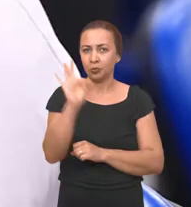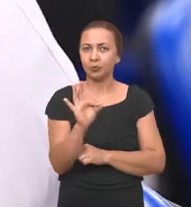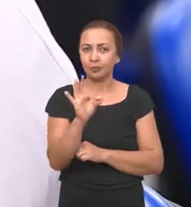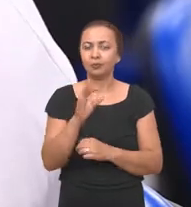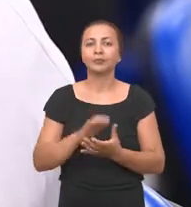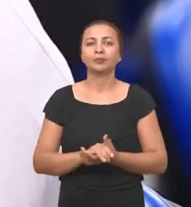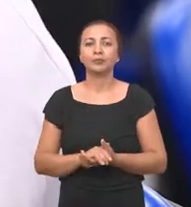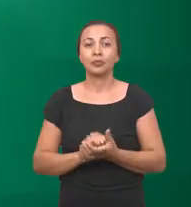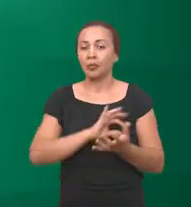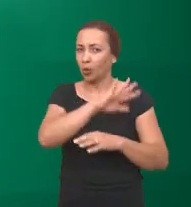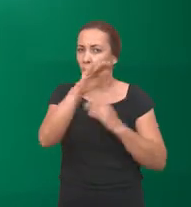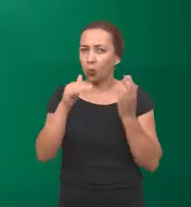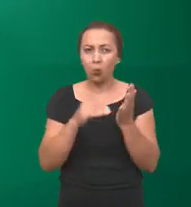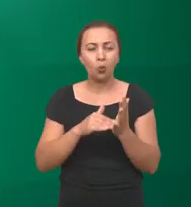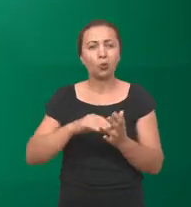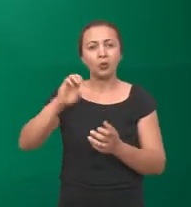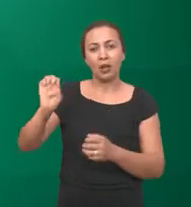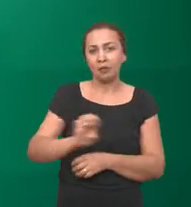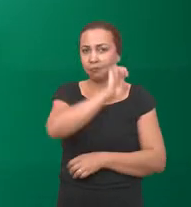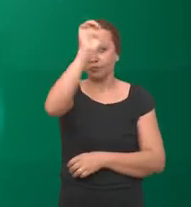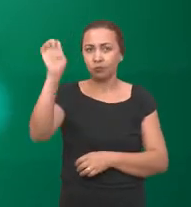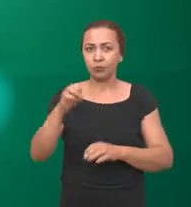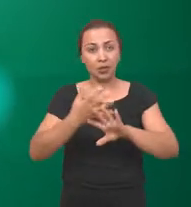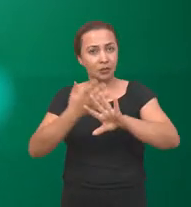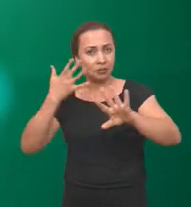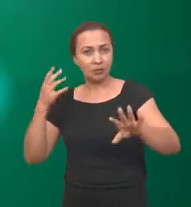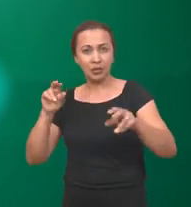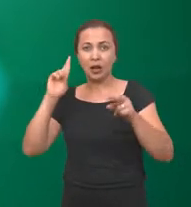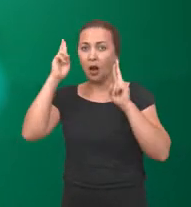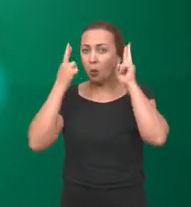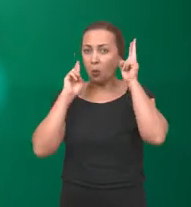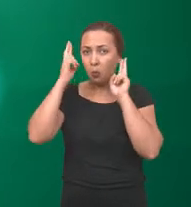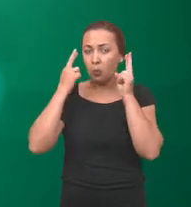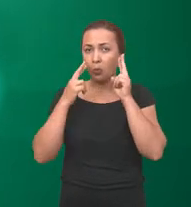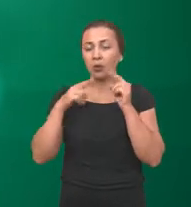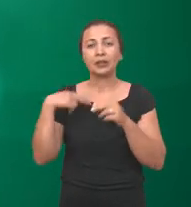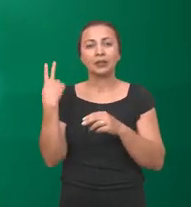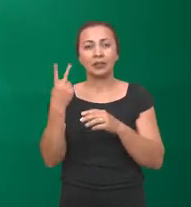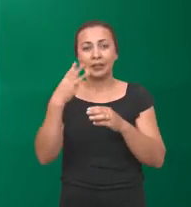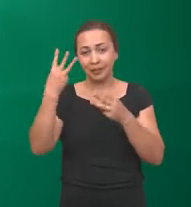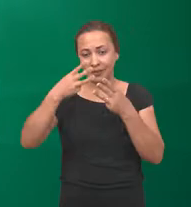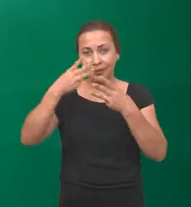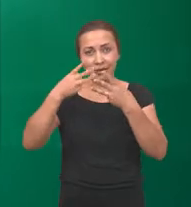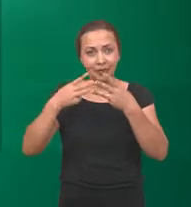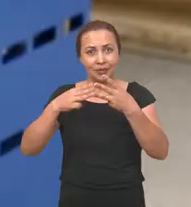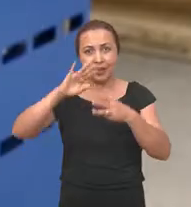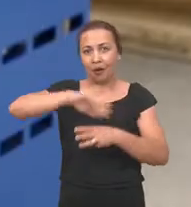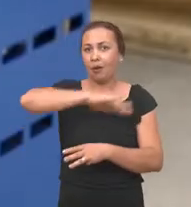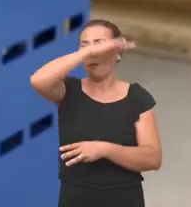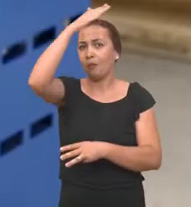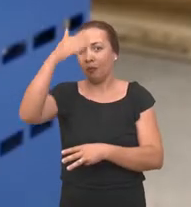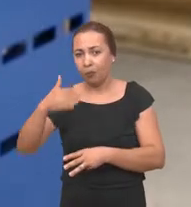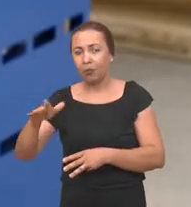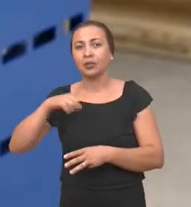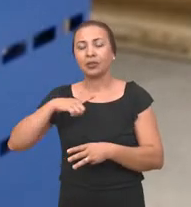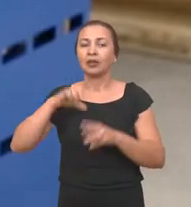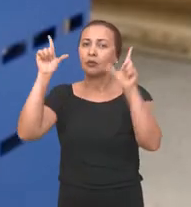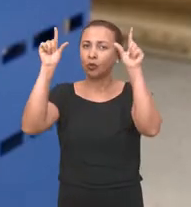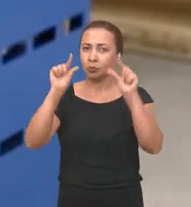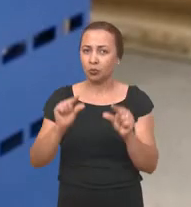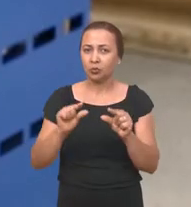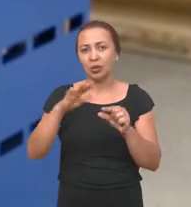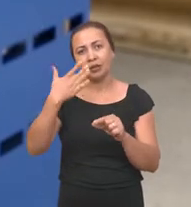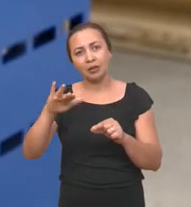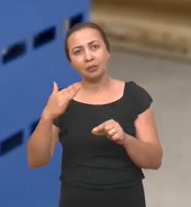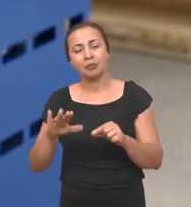desses dados percentuais. Toda a Europa, com exceção da Rússia, que está na terceira onda, houve uma diminuição